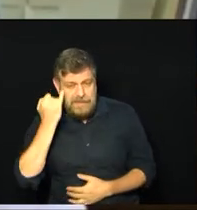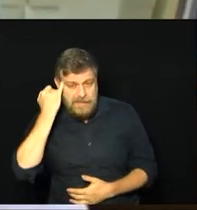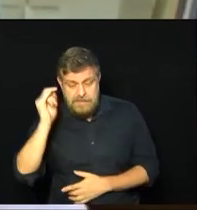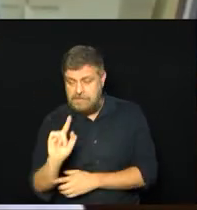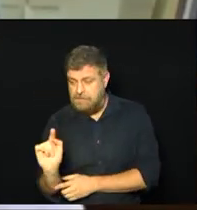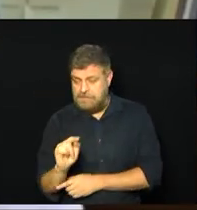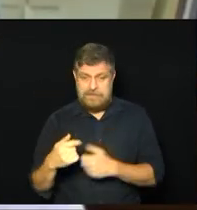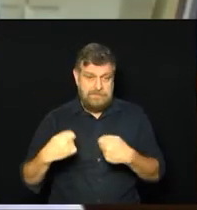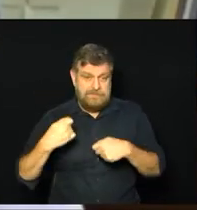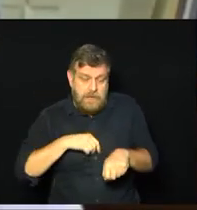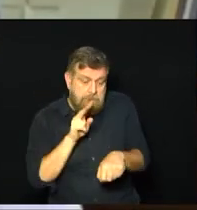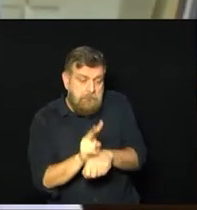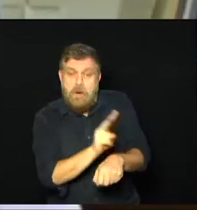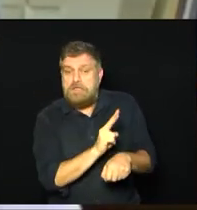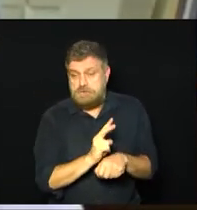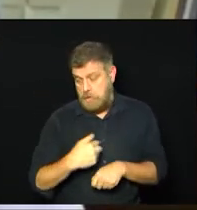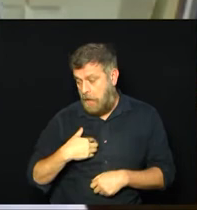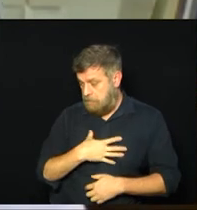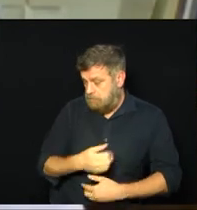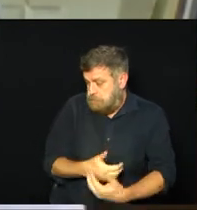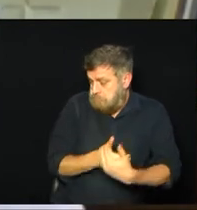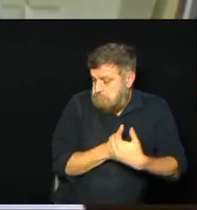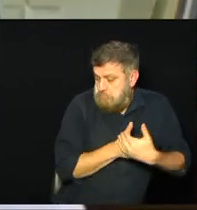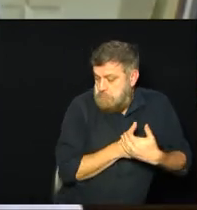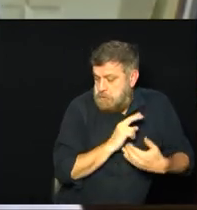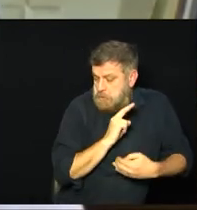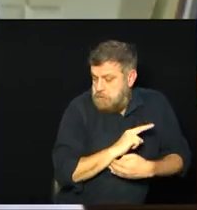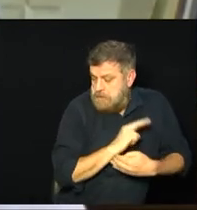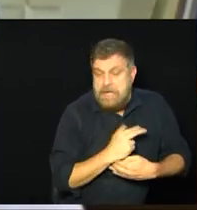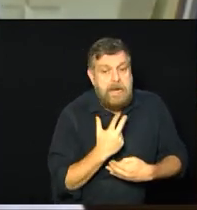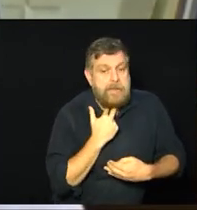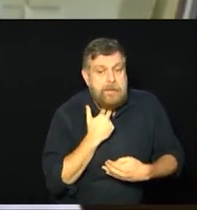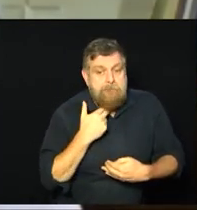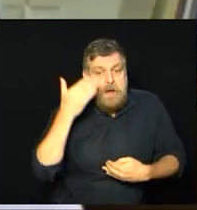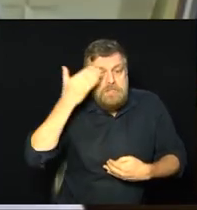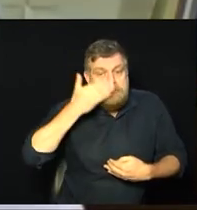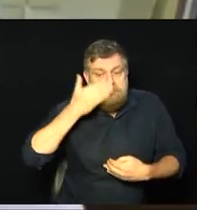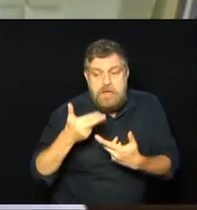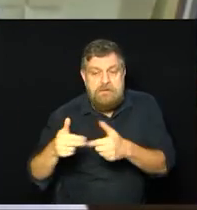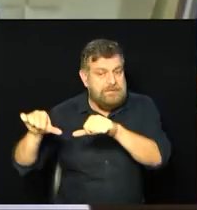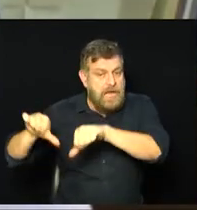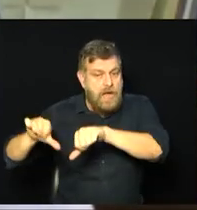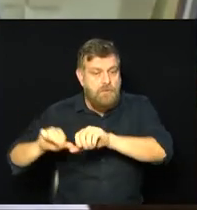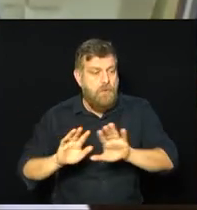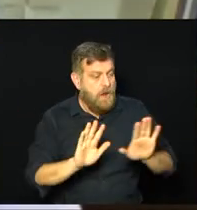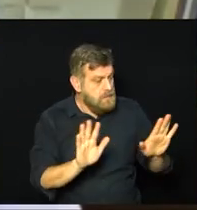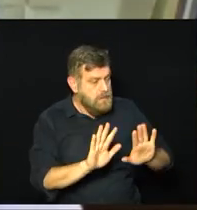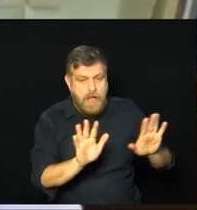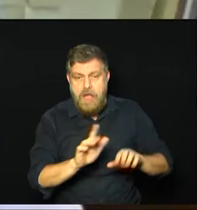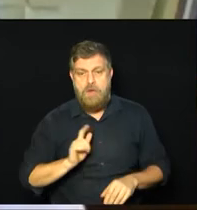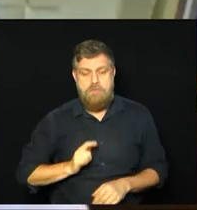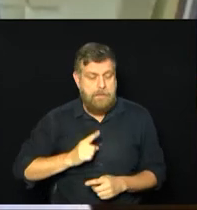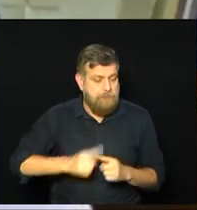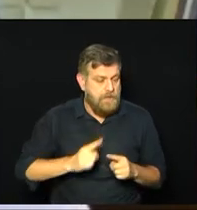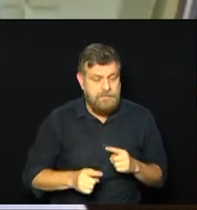que precisam proteger os filhos de imagens ruins, de cenas ruins, de cenas do cotidiano,